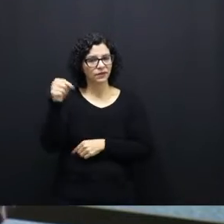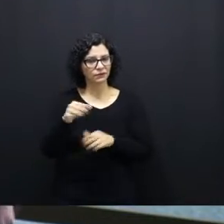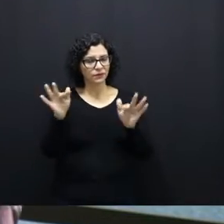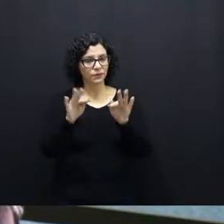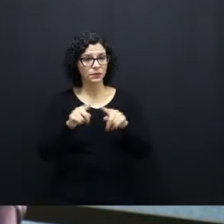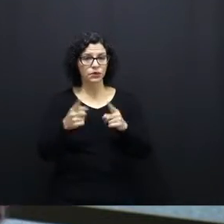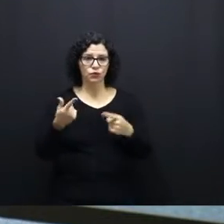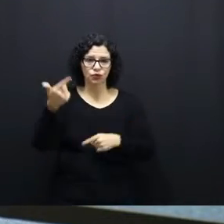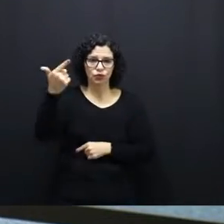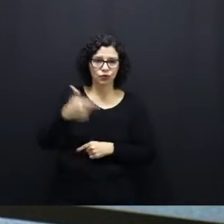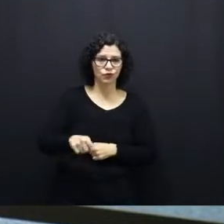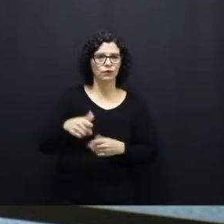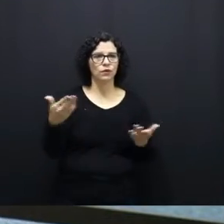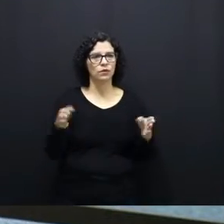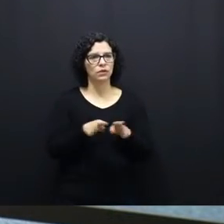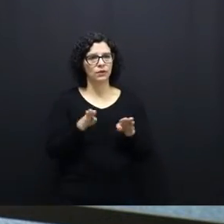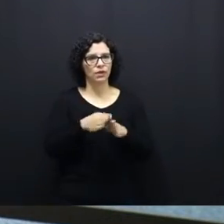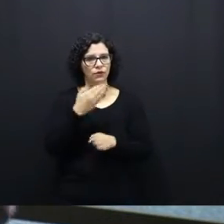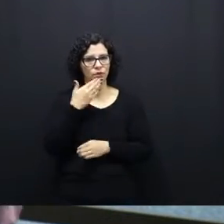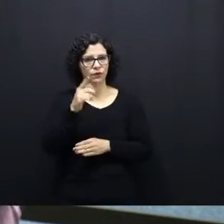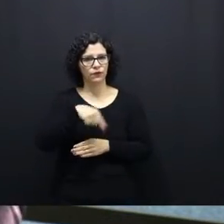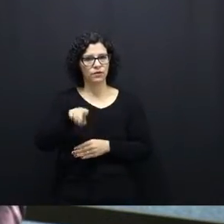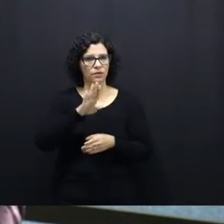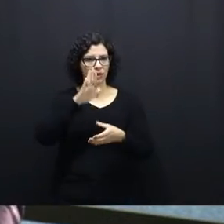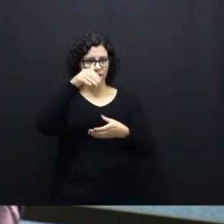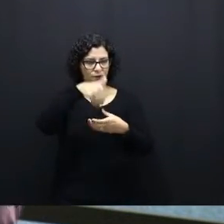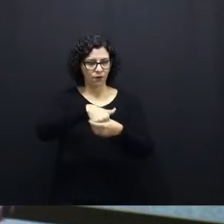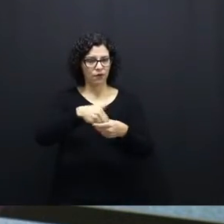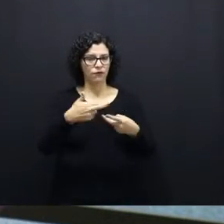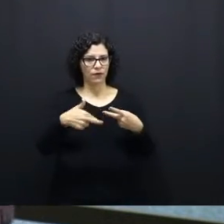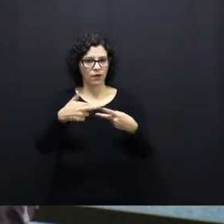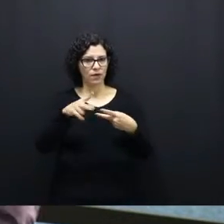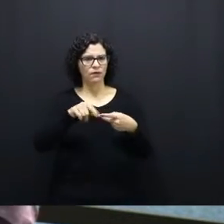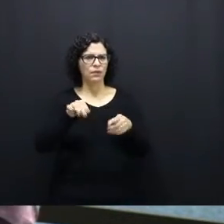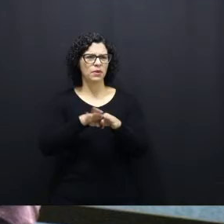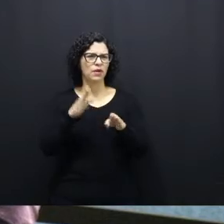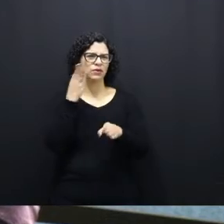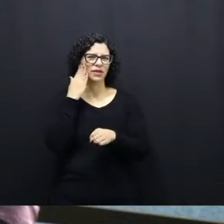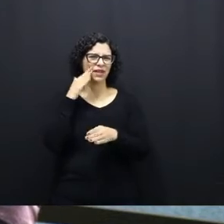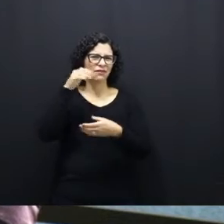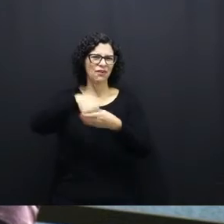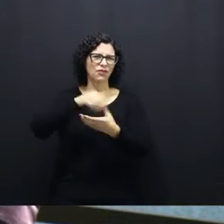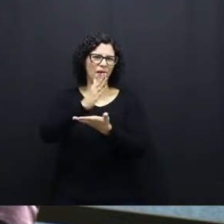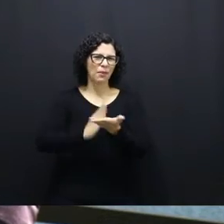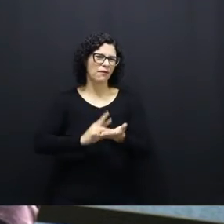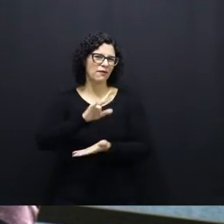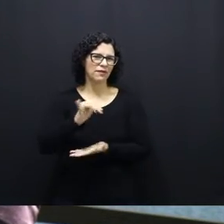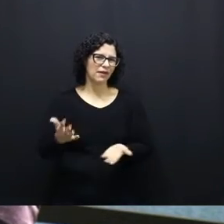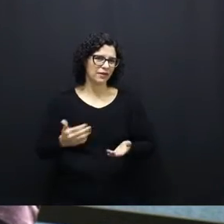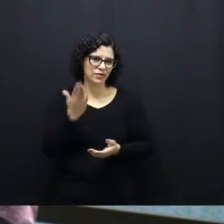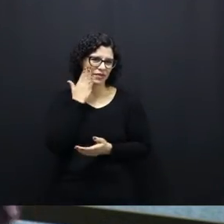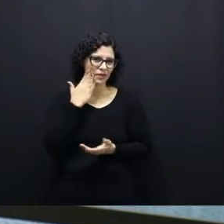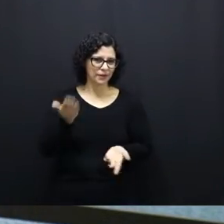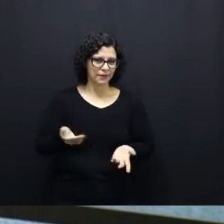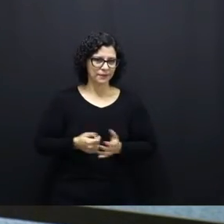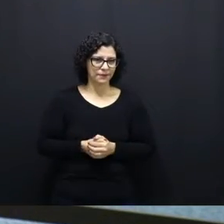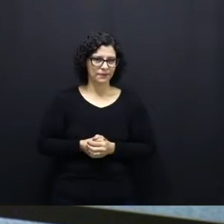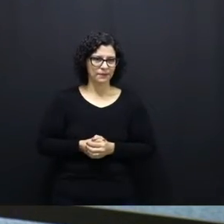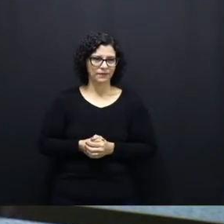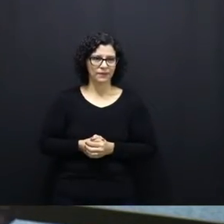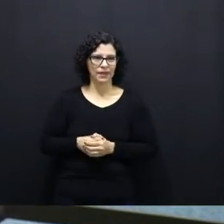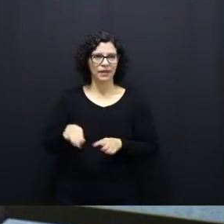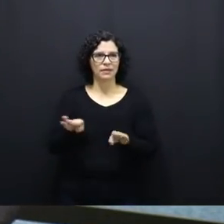mais uma vez eu peço até coloca em votação Presidente é porque eu sei já da votação qual vai ser a